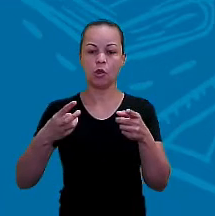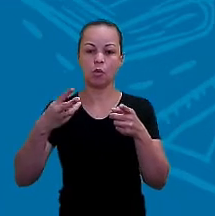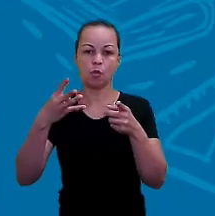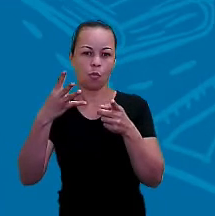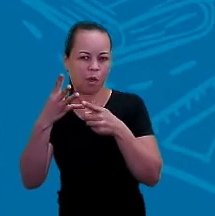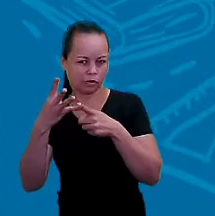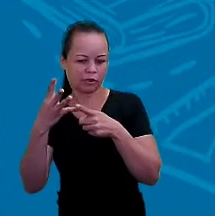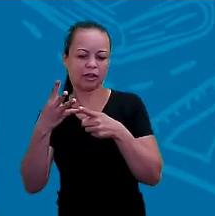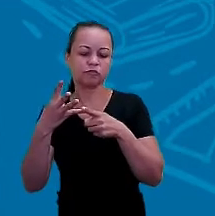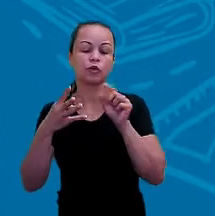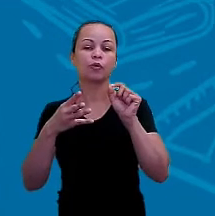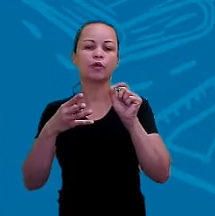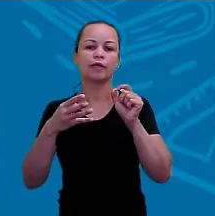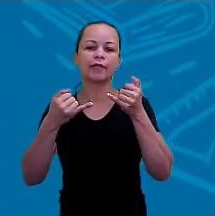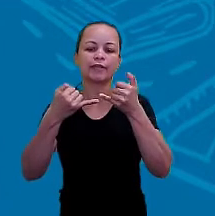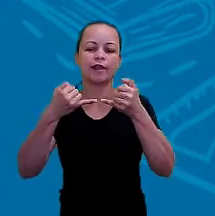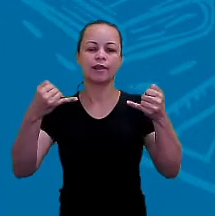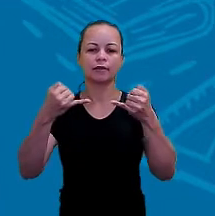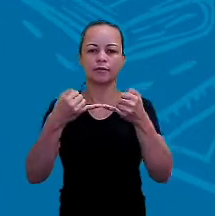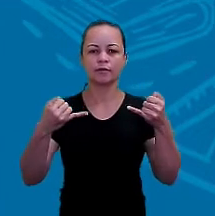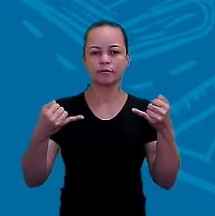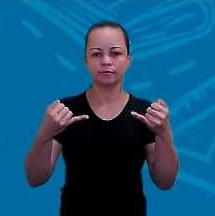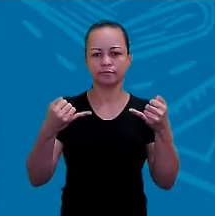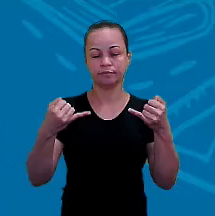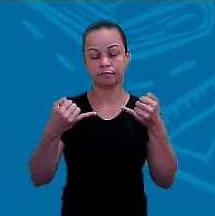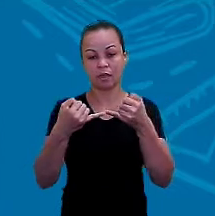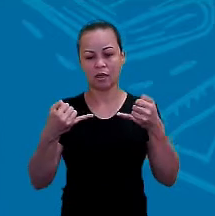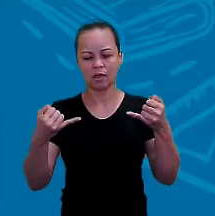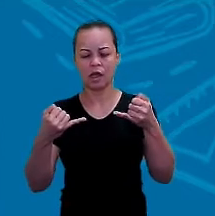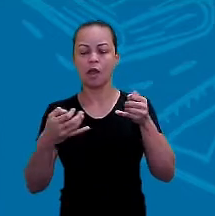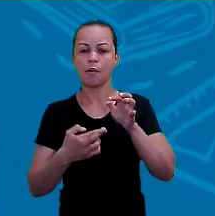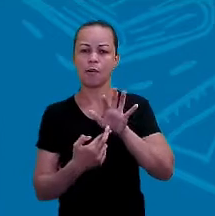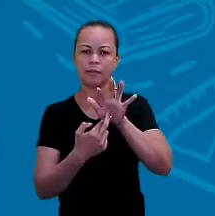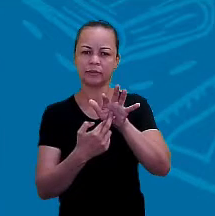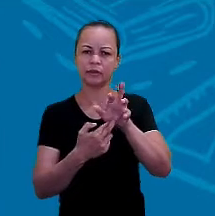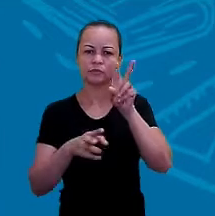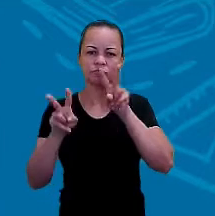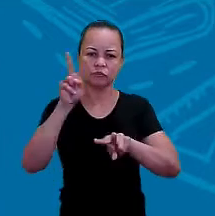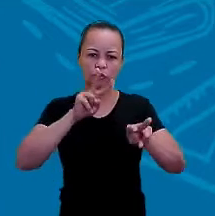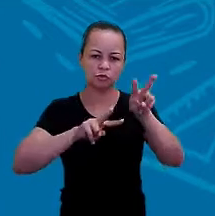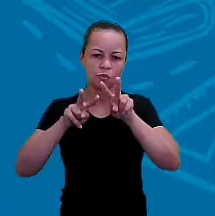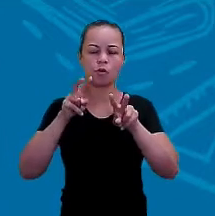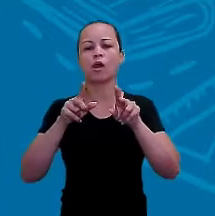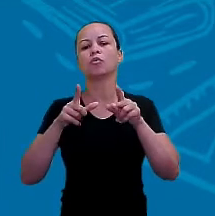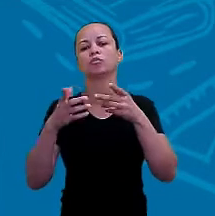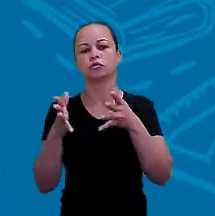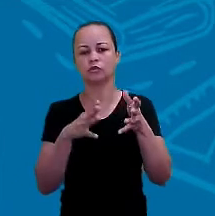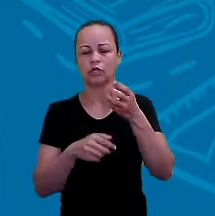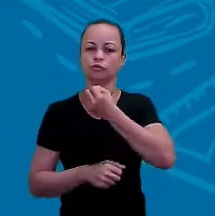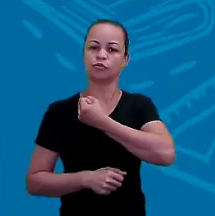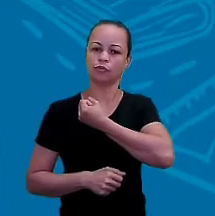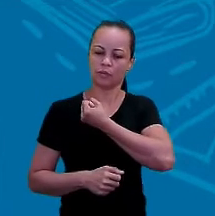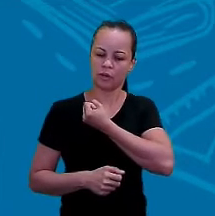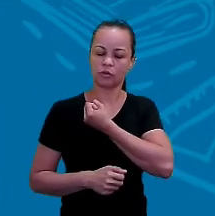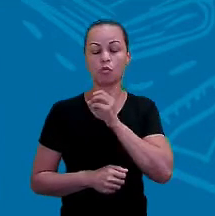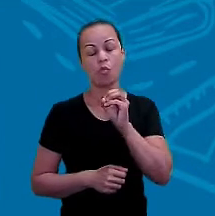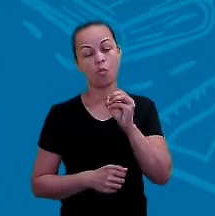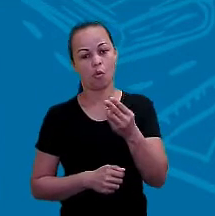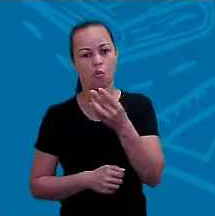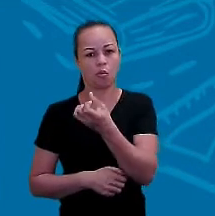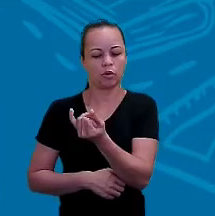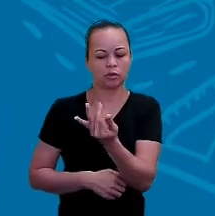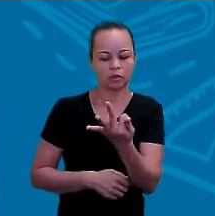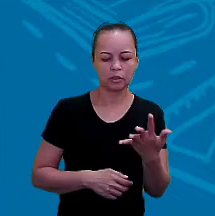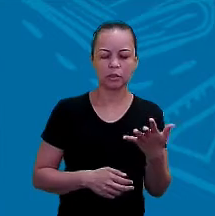linha, que é um gráfico de linha, é uma representação visual dos dados numéricos ou quantitativos que